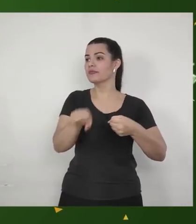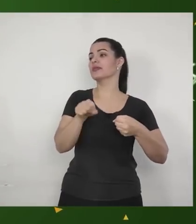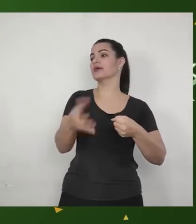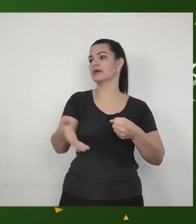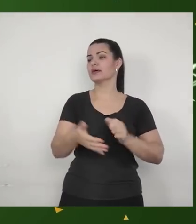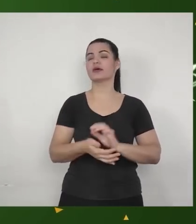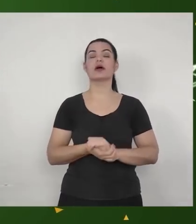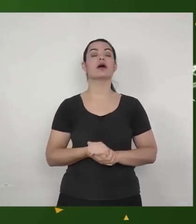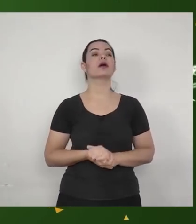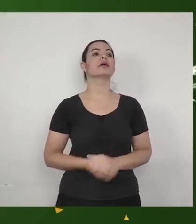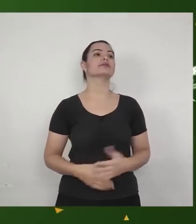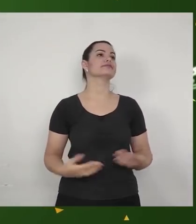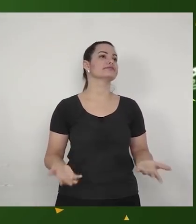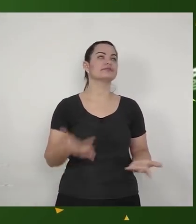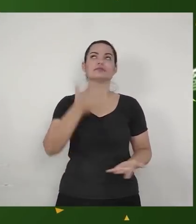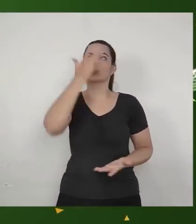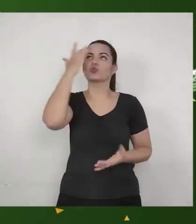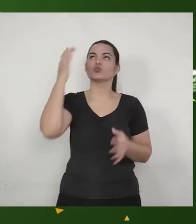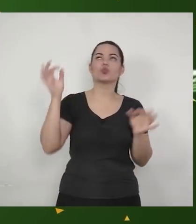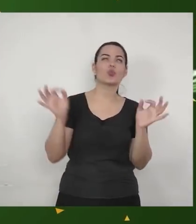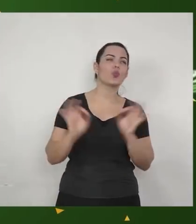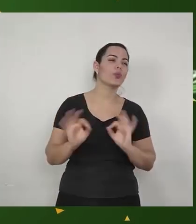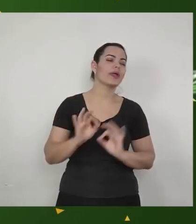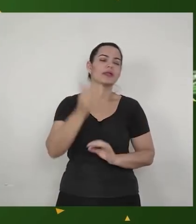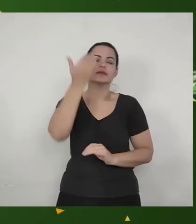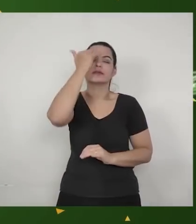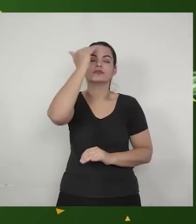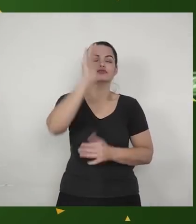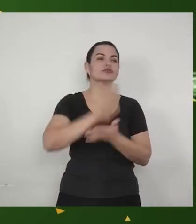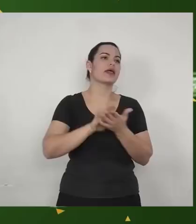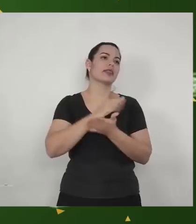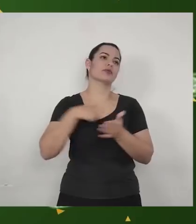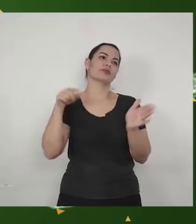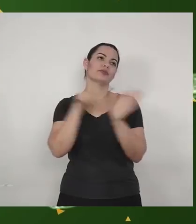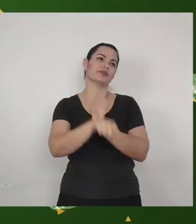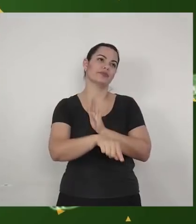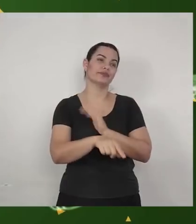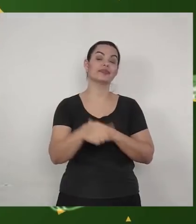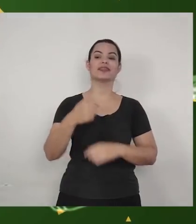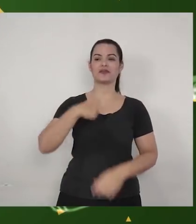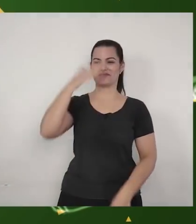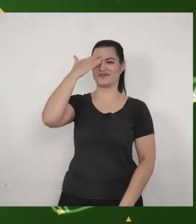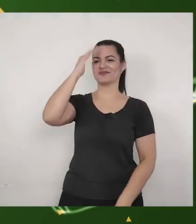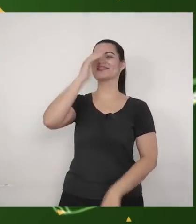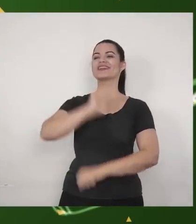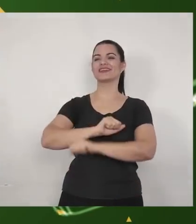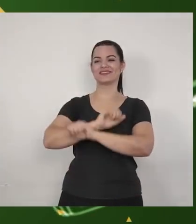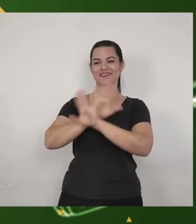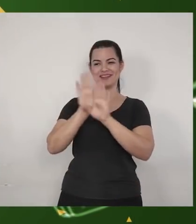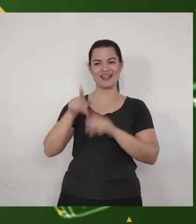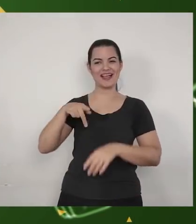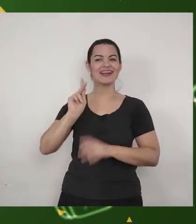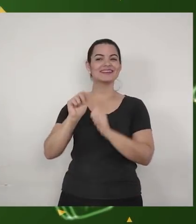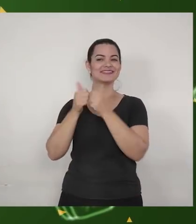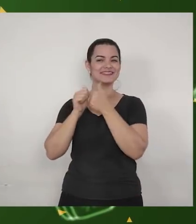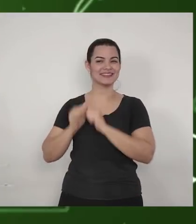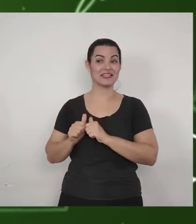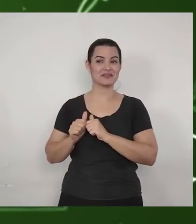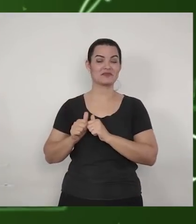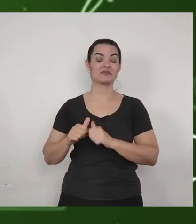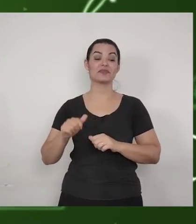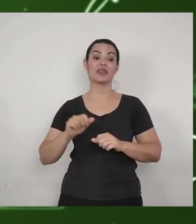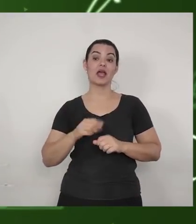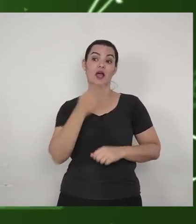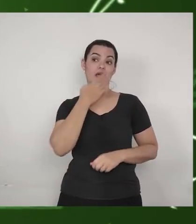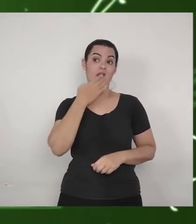Lá do armário. Ninguém entende as minhas perguntas. Eu entendo, Kika. O açúcar que a